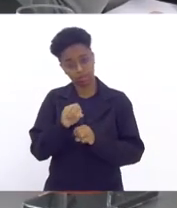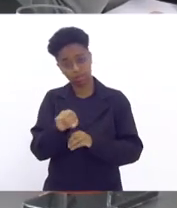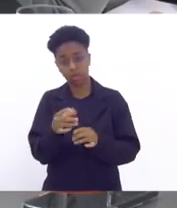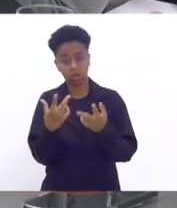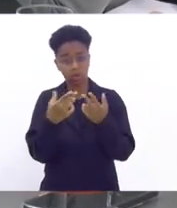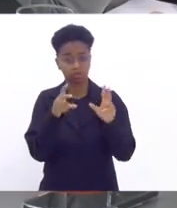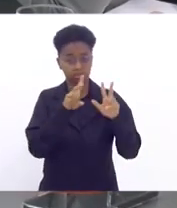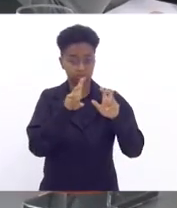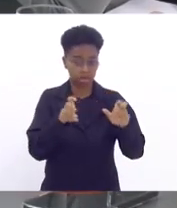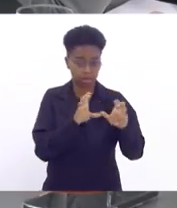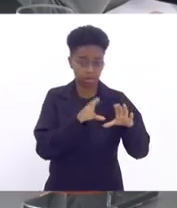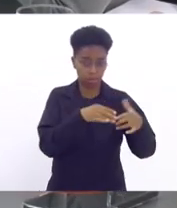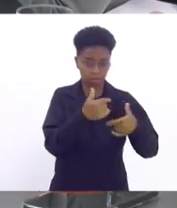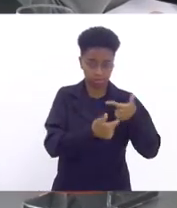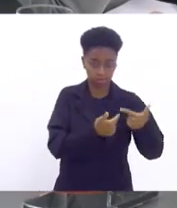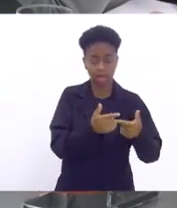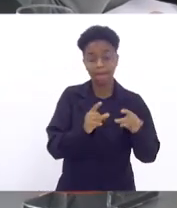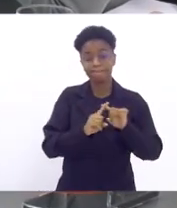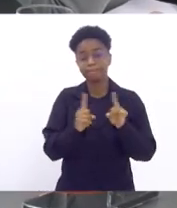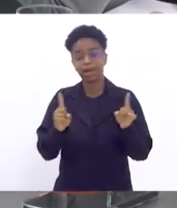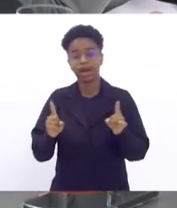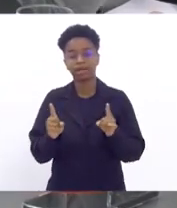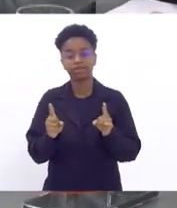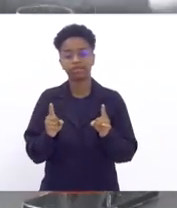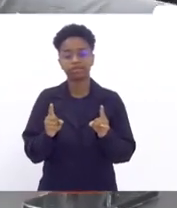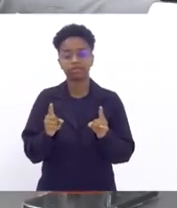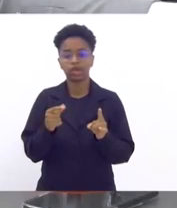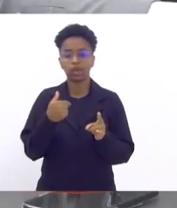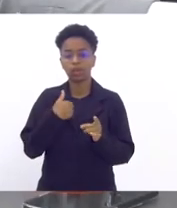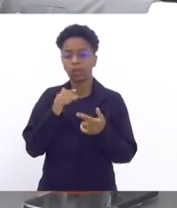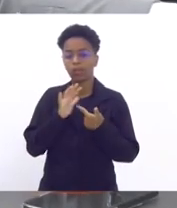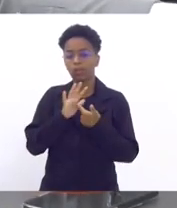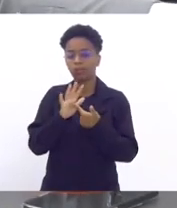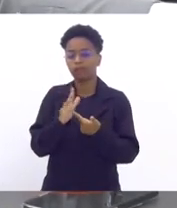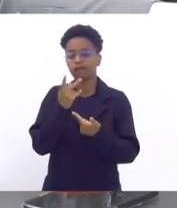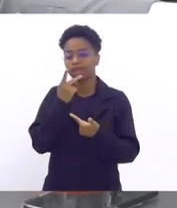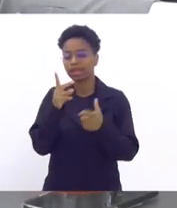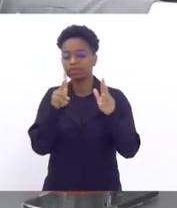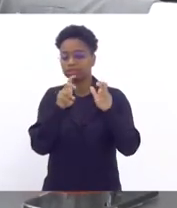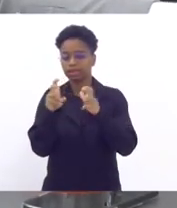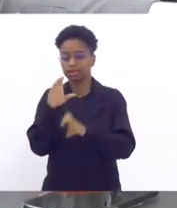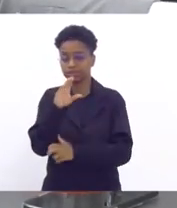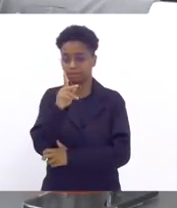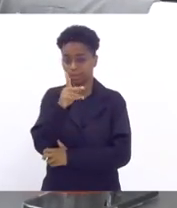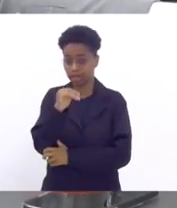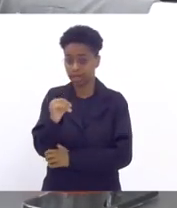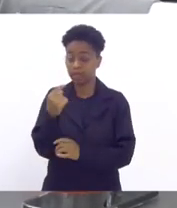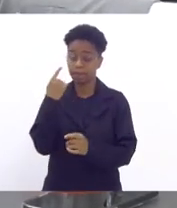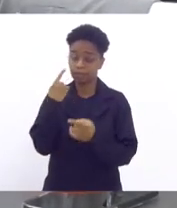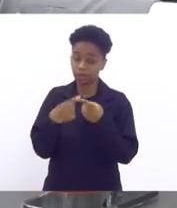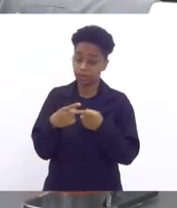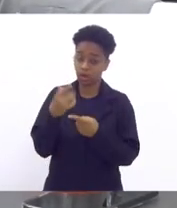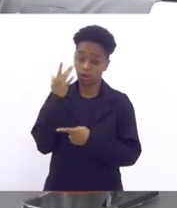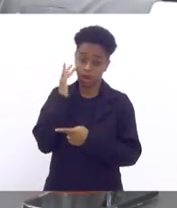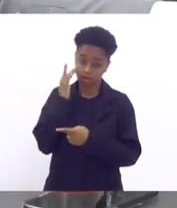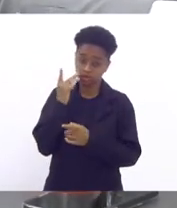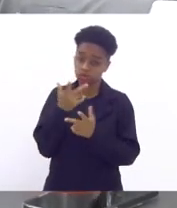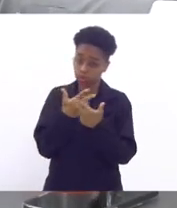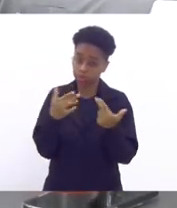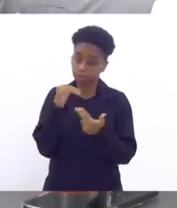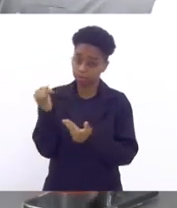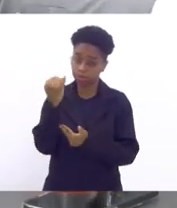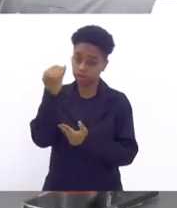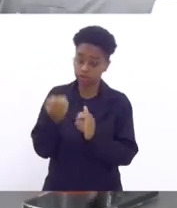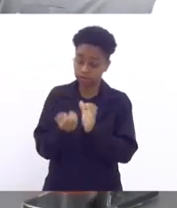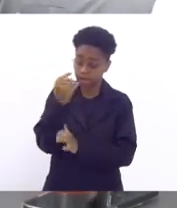frente me permitir fazer aquela alusão é esse tema da icpi porque eu acho que é um encaminhamento importante que nasce aqui